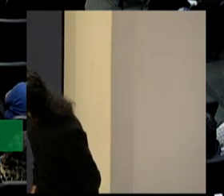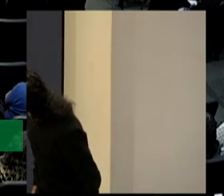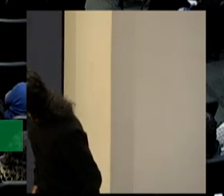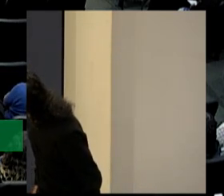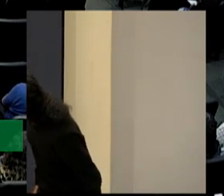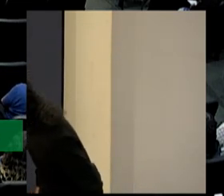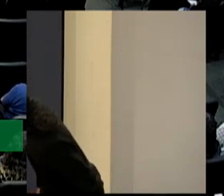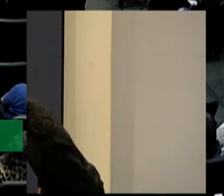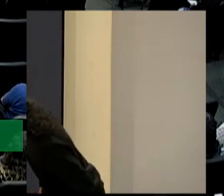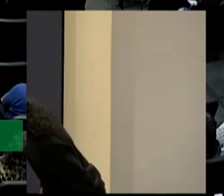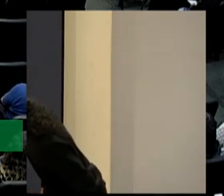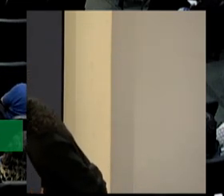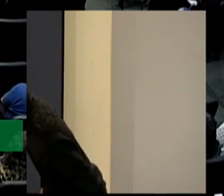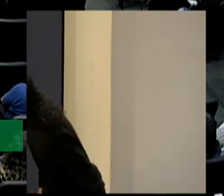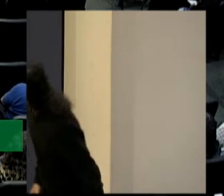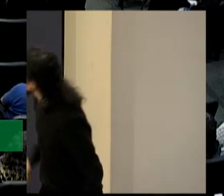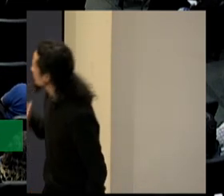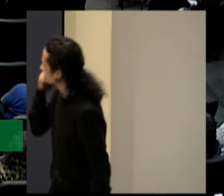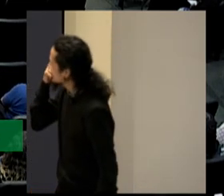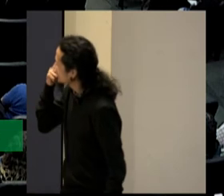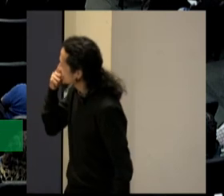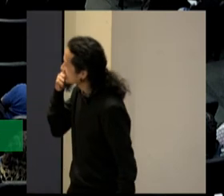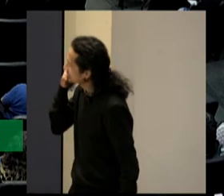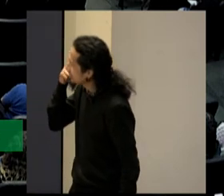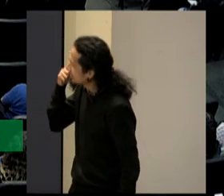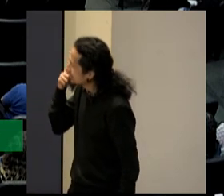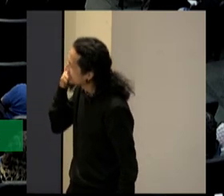Aqui. Porque eu tenho uma manchinha? Isso, tem um